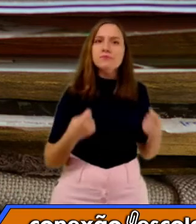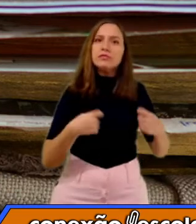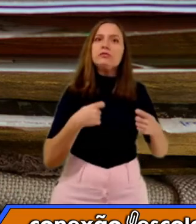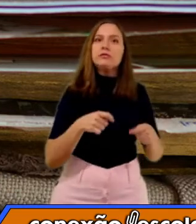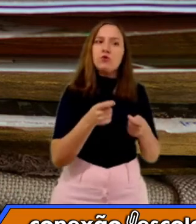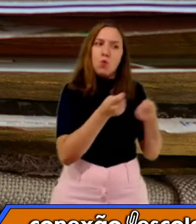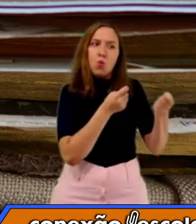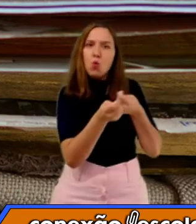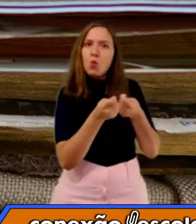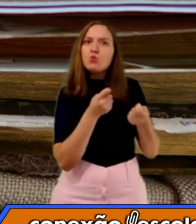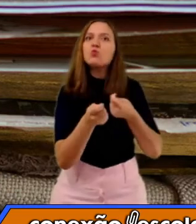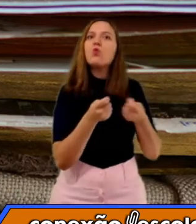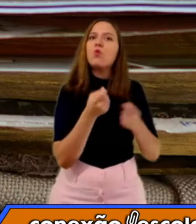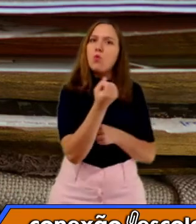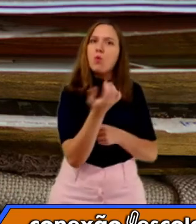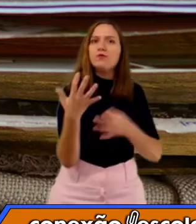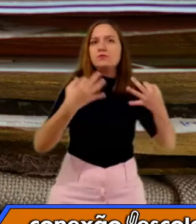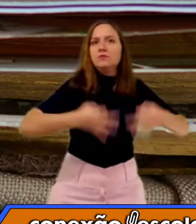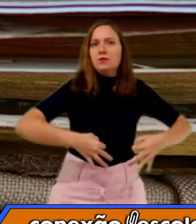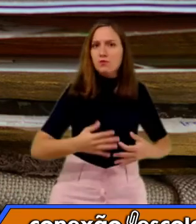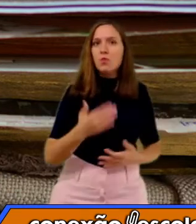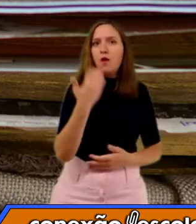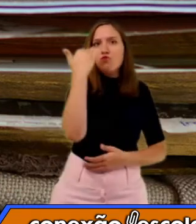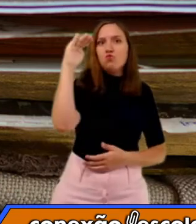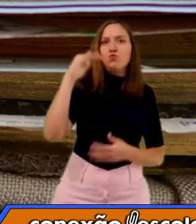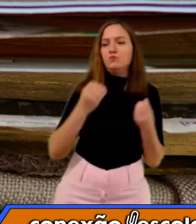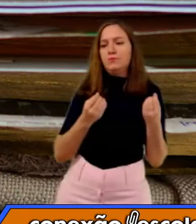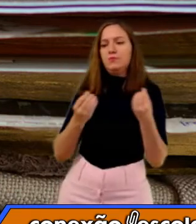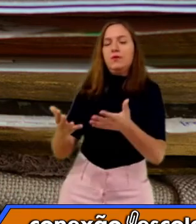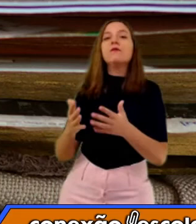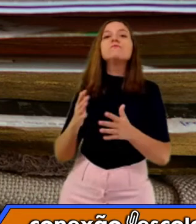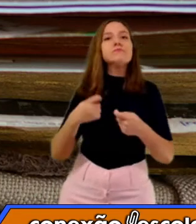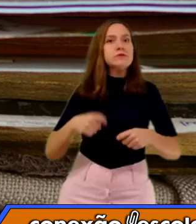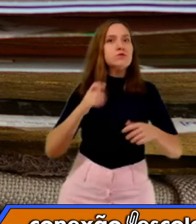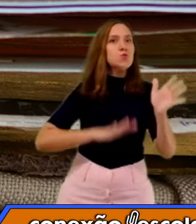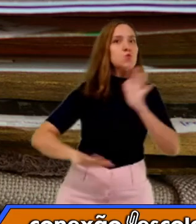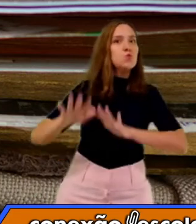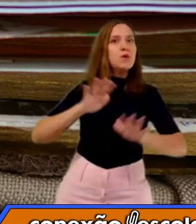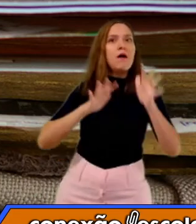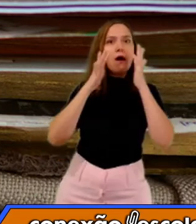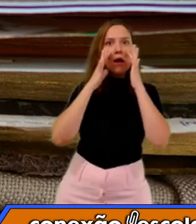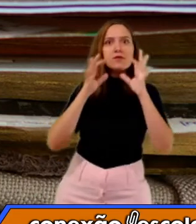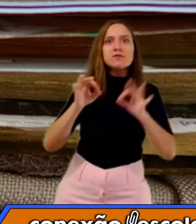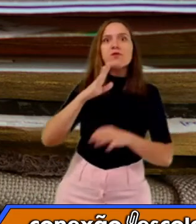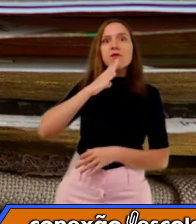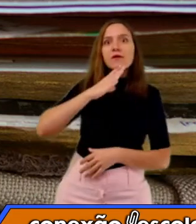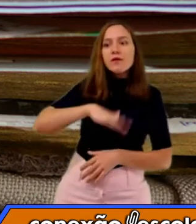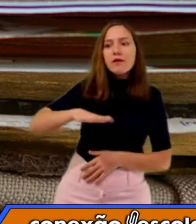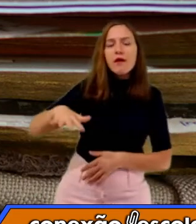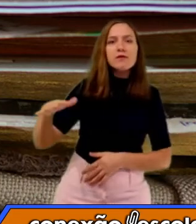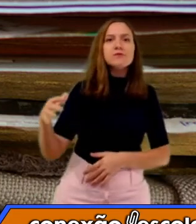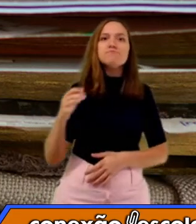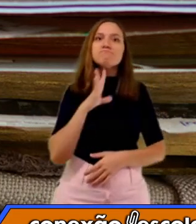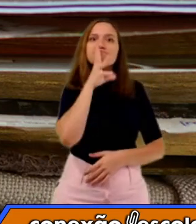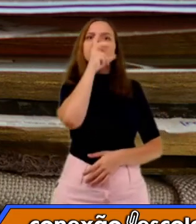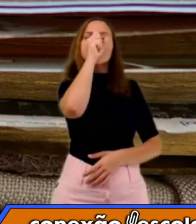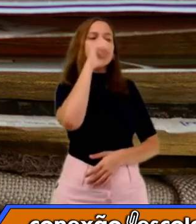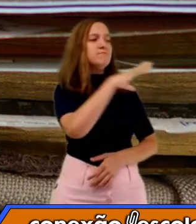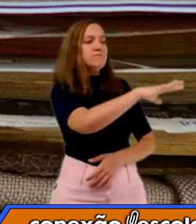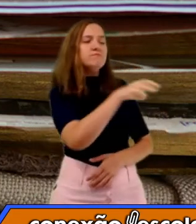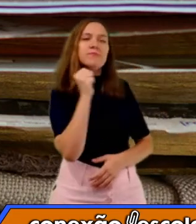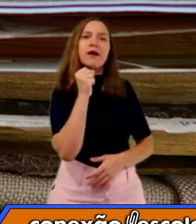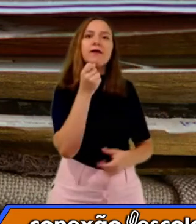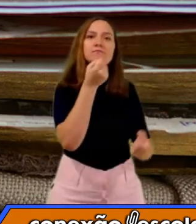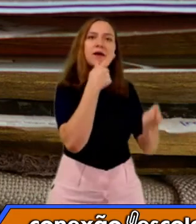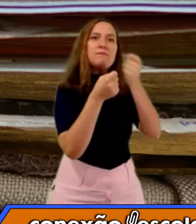ser dado, às vezes, por um adulto. Então, nós temos que tomar muito cuidado com essa ingestão e tomar cuidado com